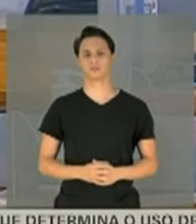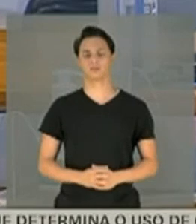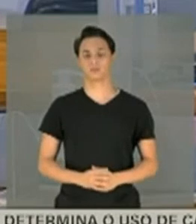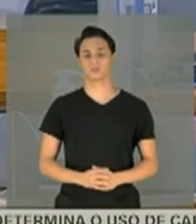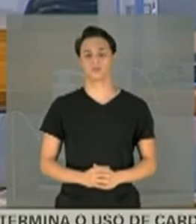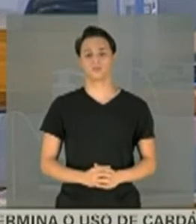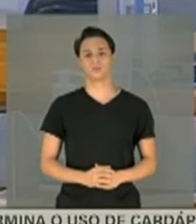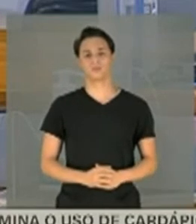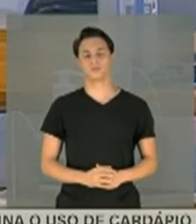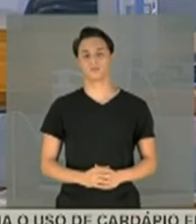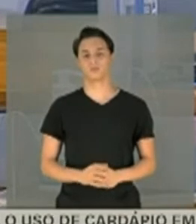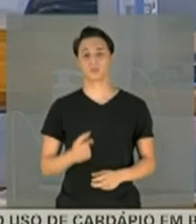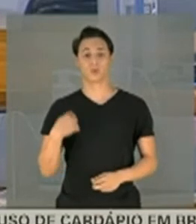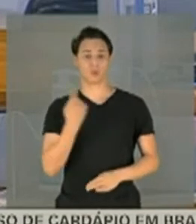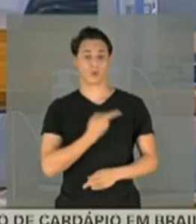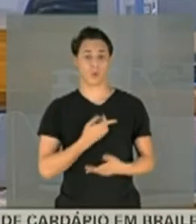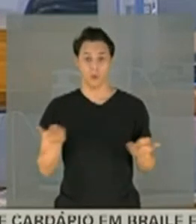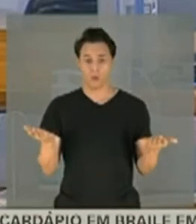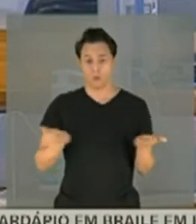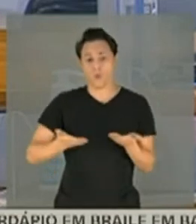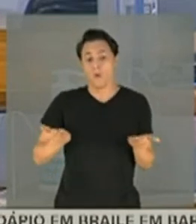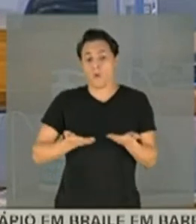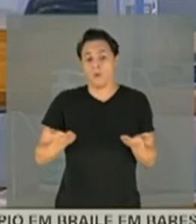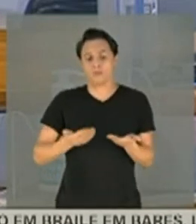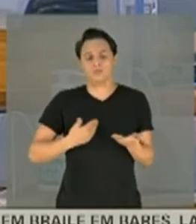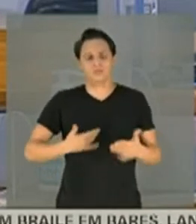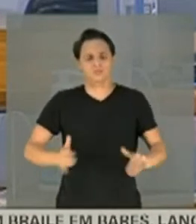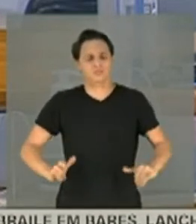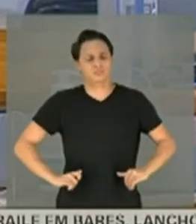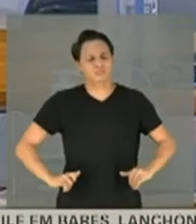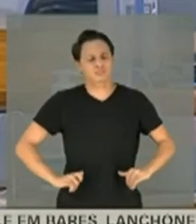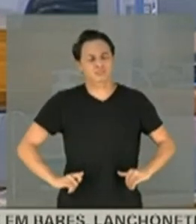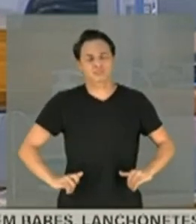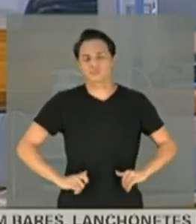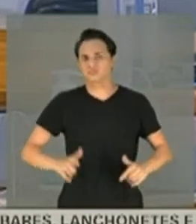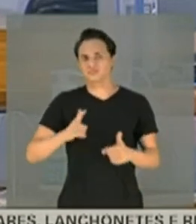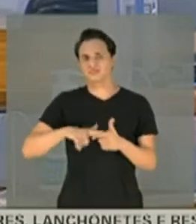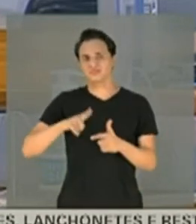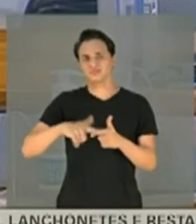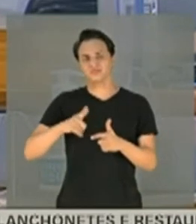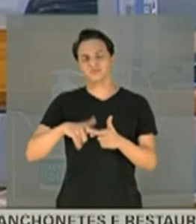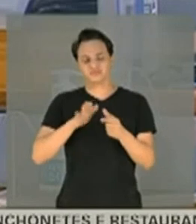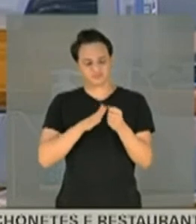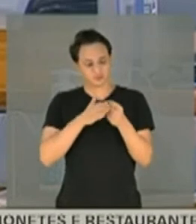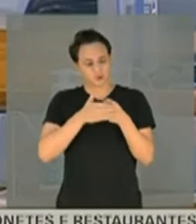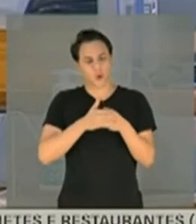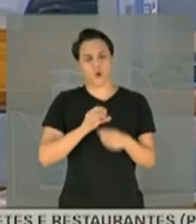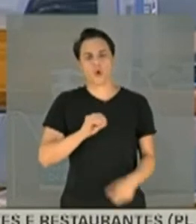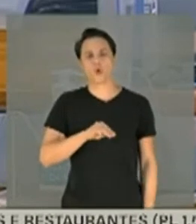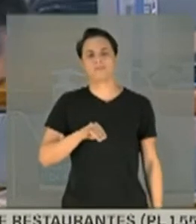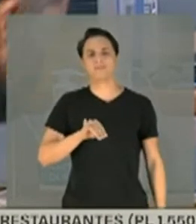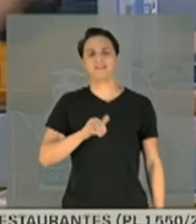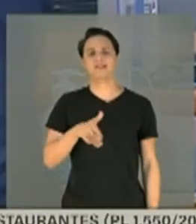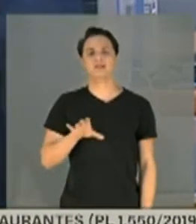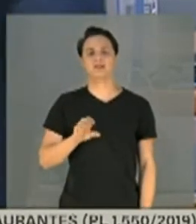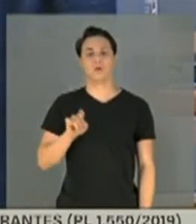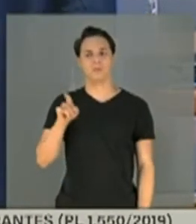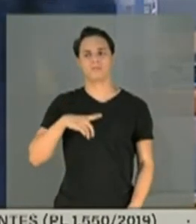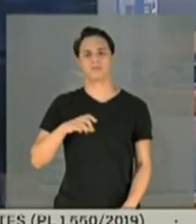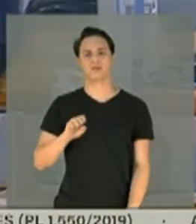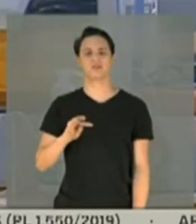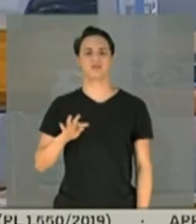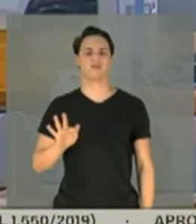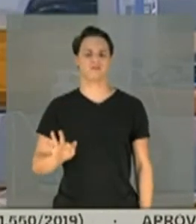a gente está hoje sofrendo as consequências de uma omissão dessa instituição.